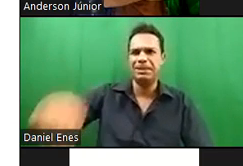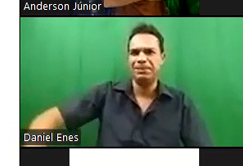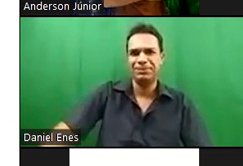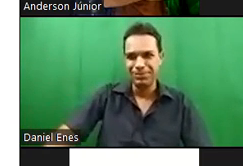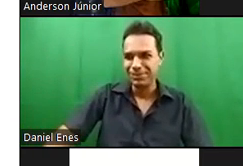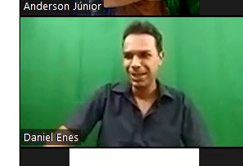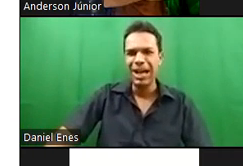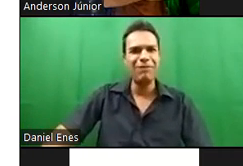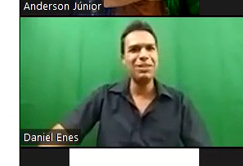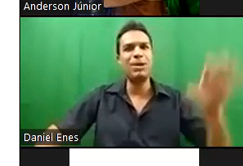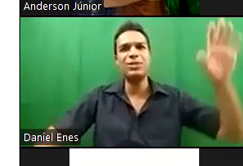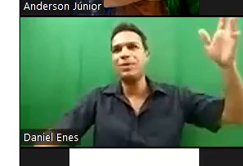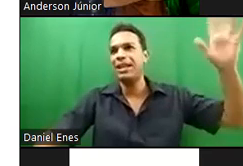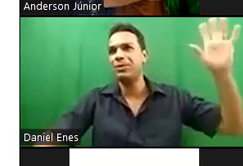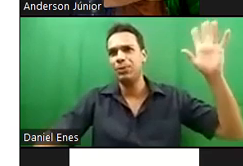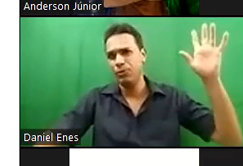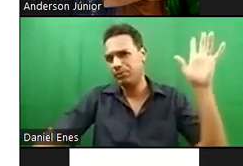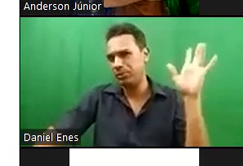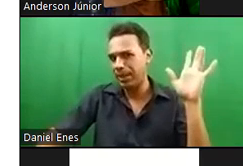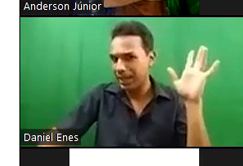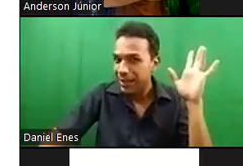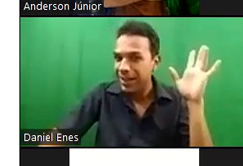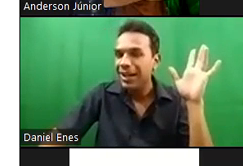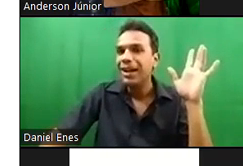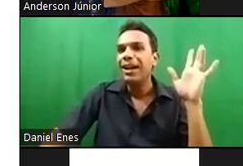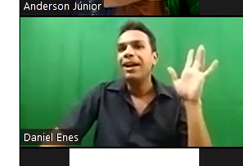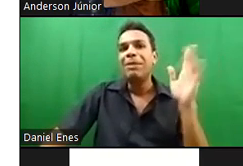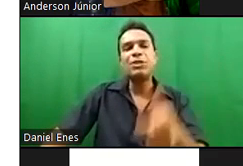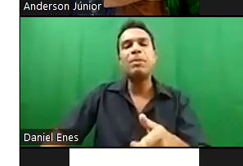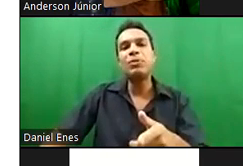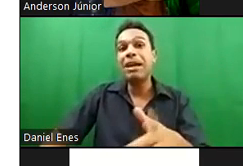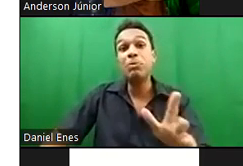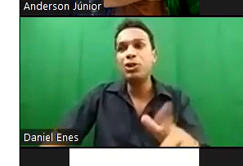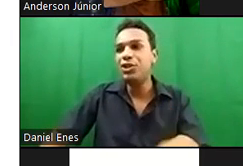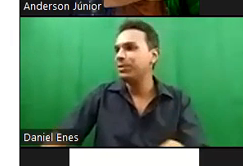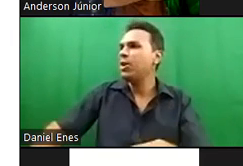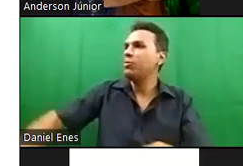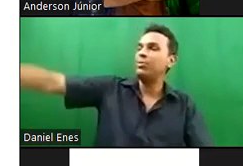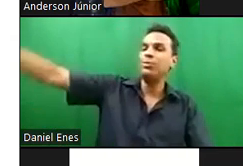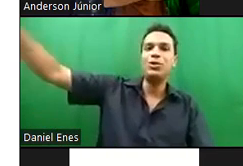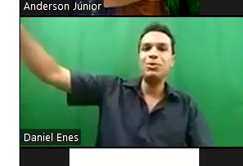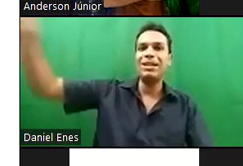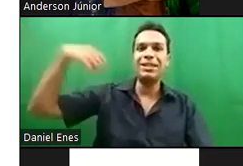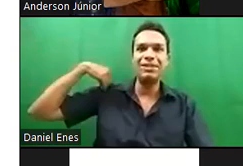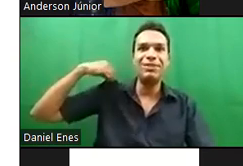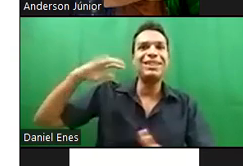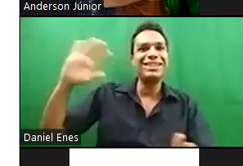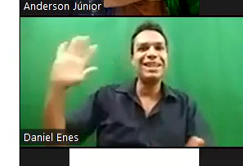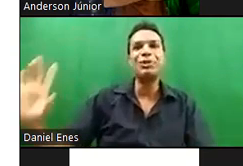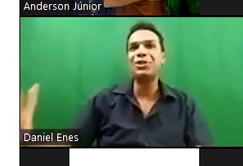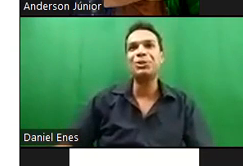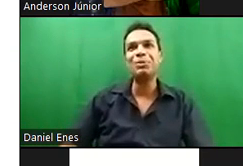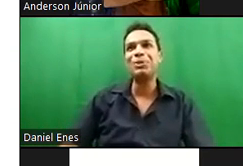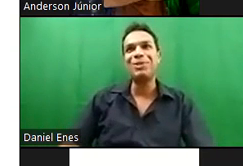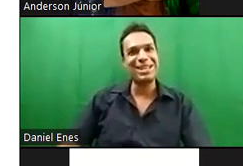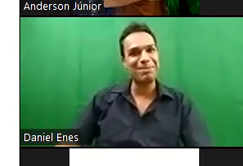conhece. Às vezes conhece um velhinho que não ouve muito bem. Mas se eu perguntar, e mudinho? Não, tem um mudinho ali que ele fica, né?